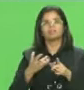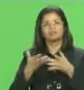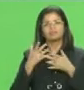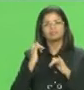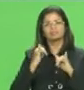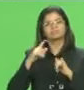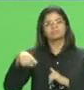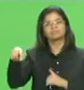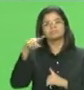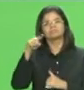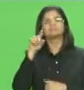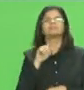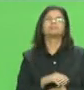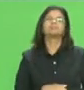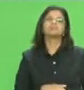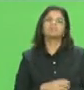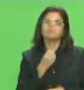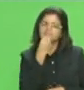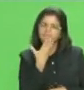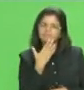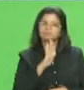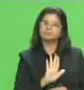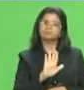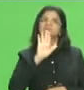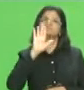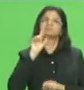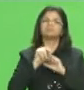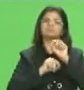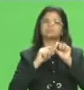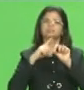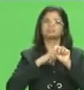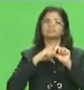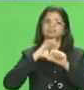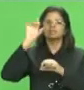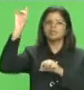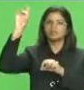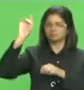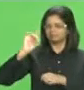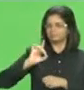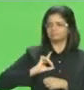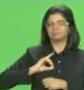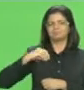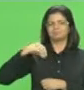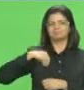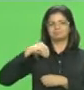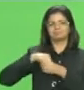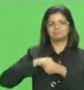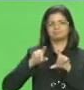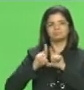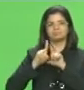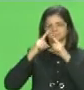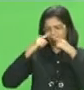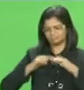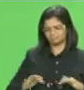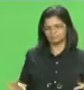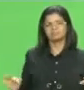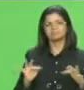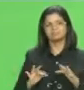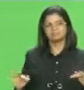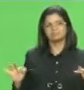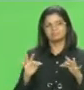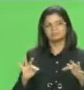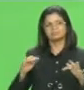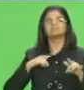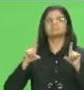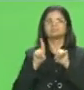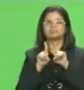dizer a você, que o bom candidato, é aquele que tem Deus no coração. É aquele que tem humildade. É aquele também,